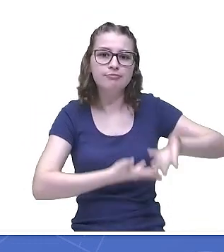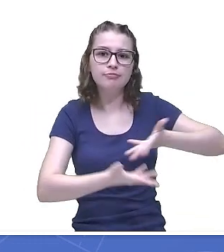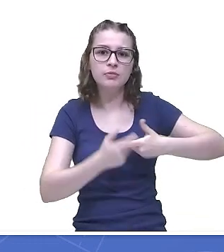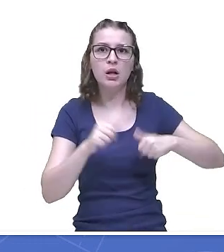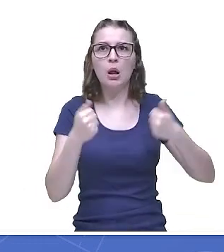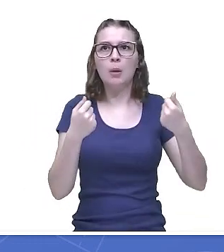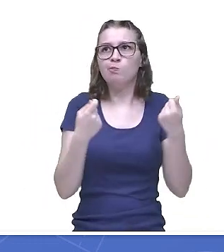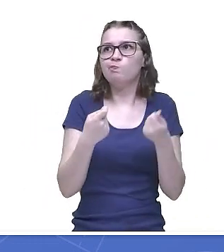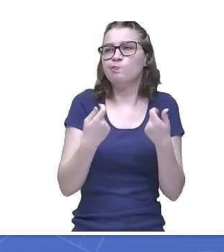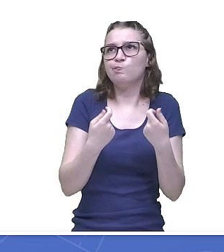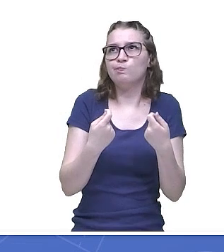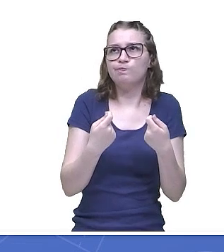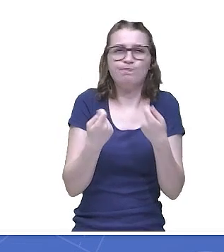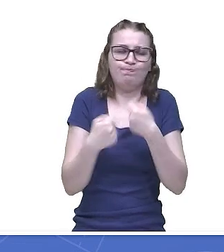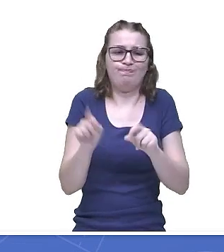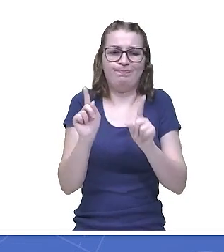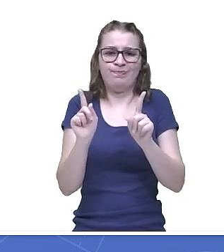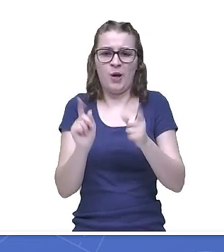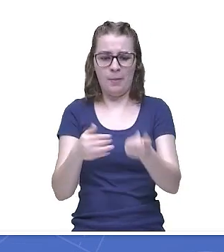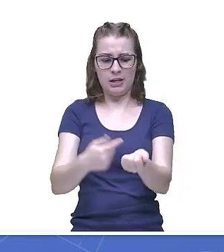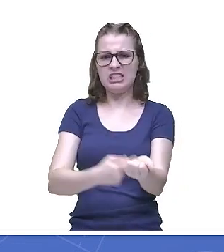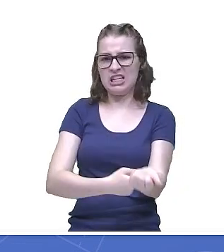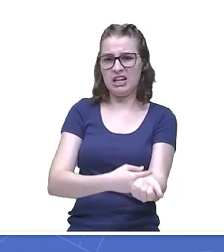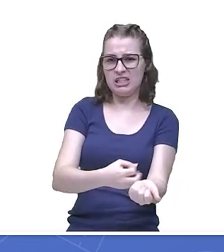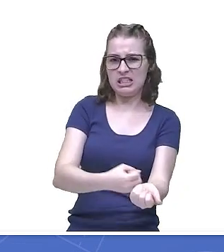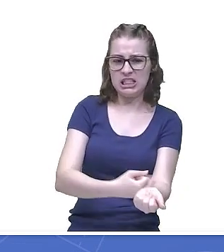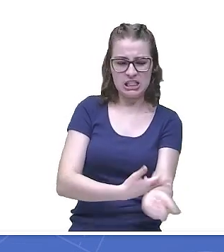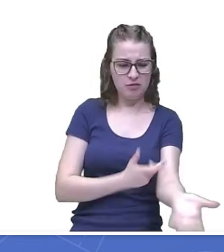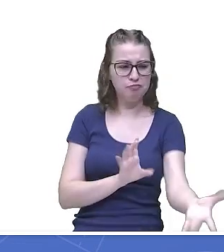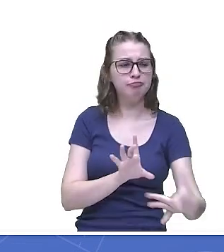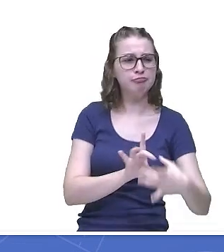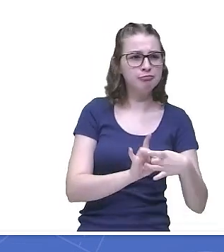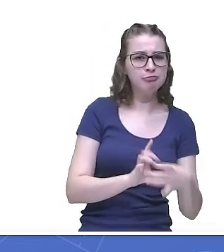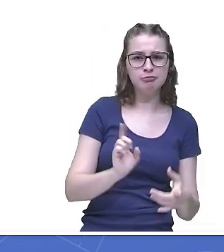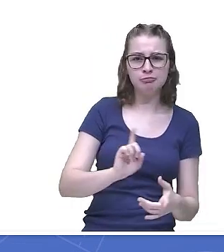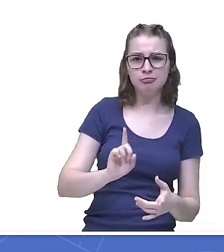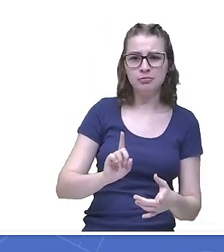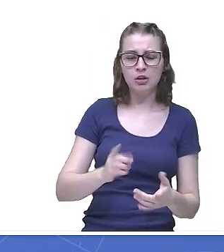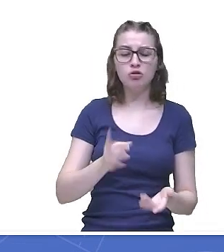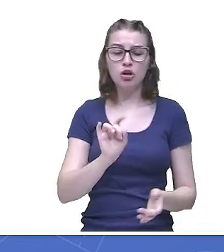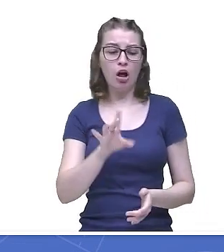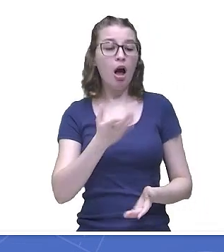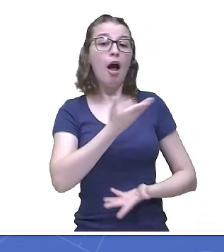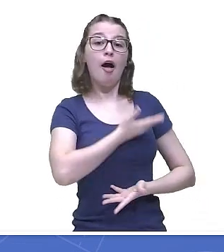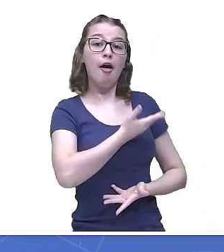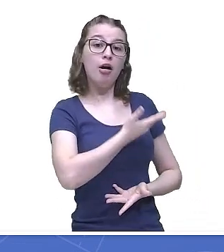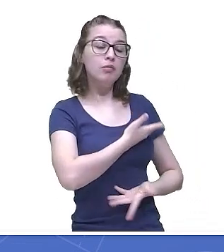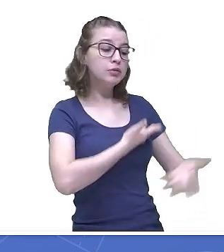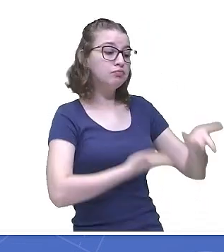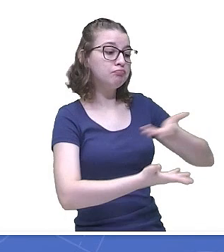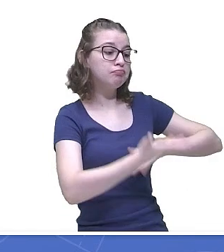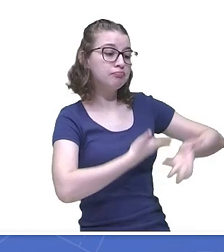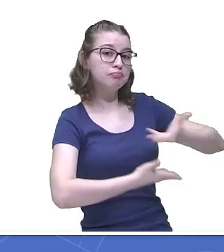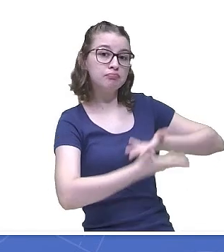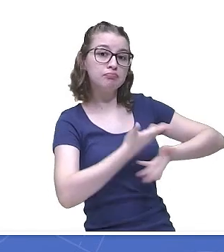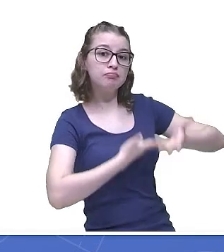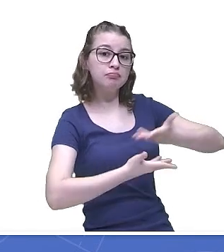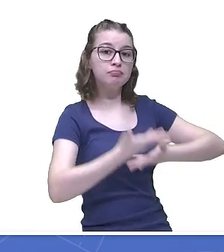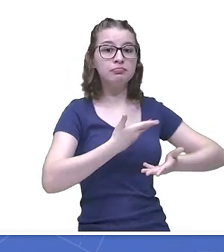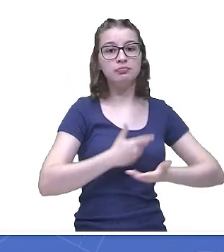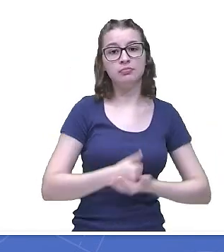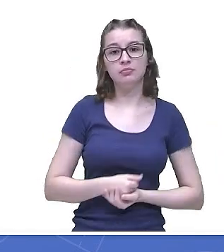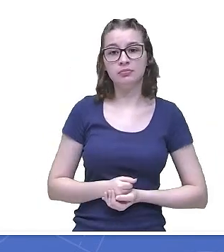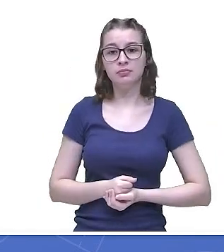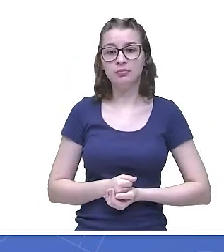de consanguinidade. Amigos que vivem juntos, que compartilham, né? Essas ideias. Teve